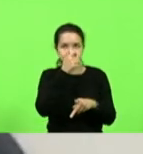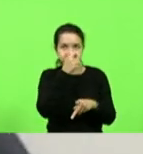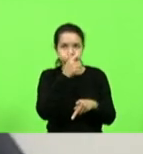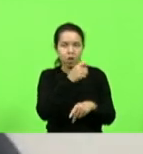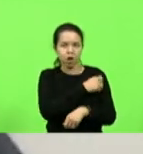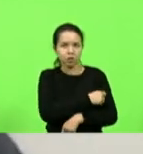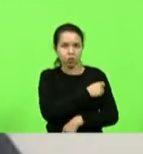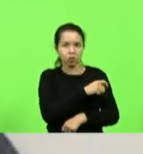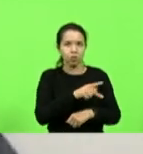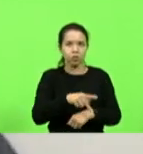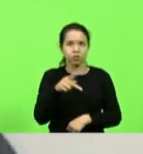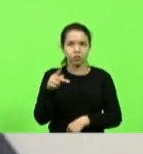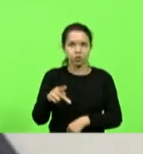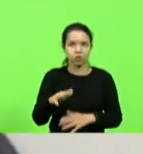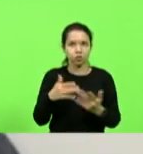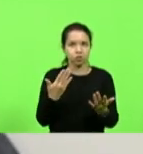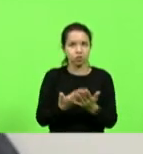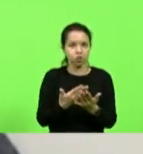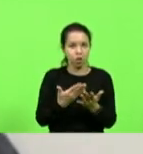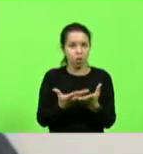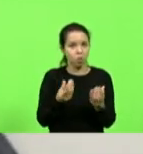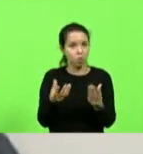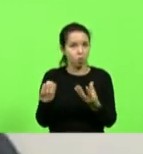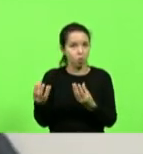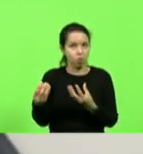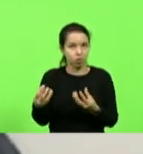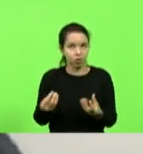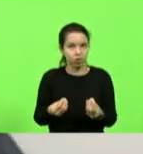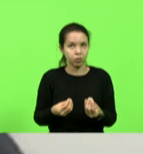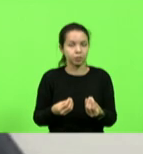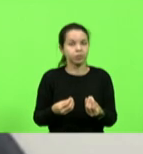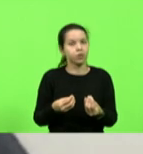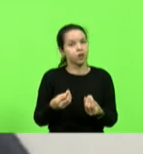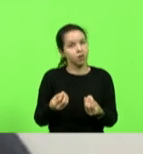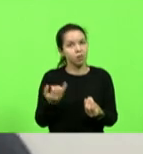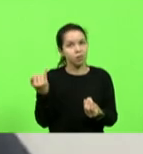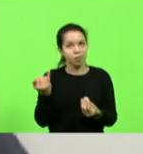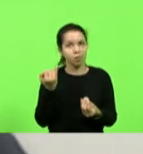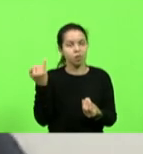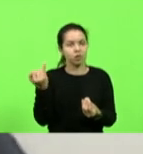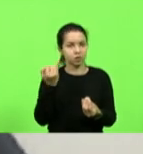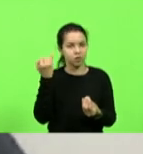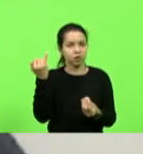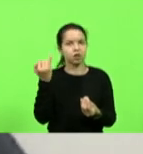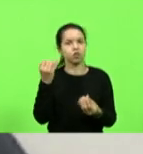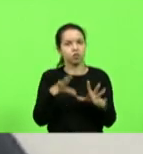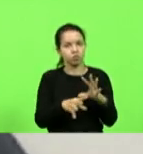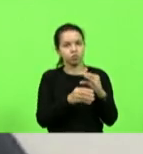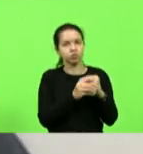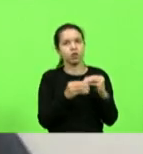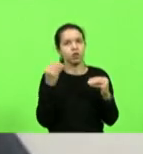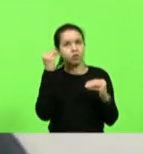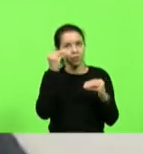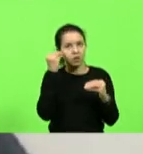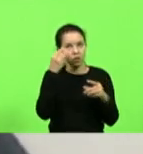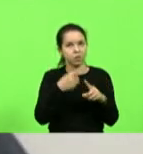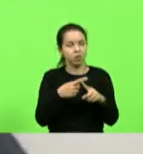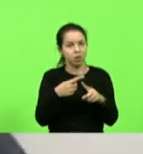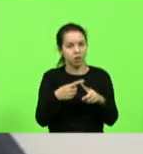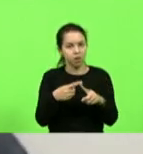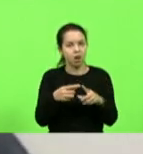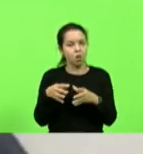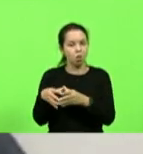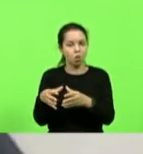professoras e escolas. Eu acho que talvez seja interessante anexar aí essa experiência, porque eram equipes